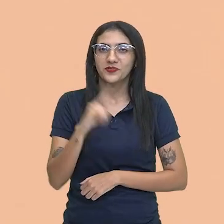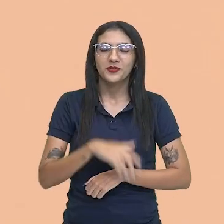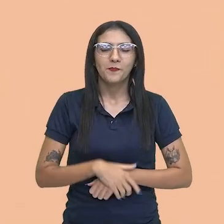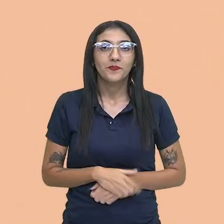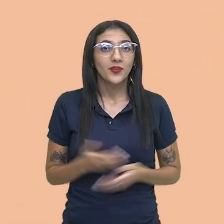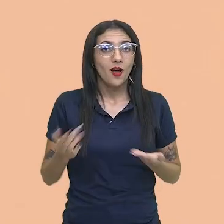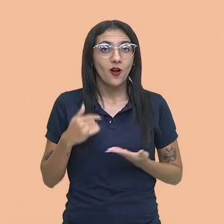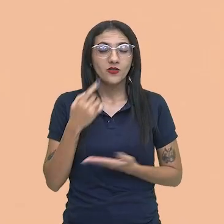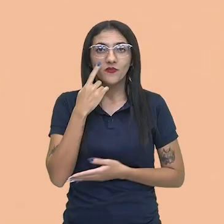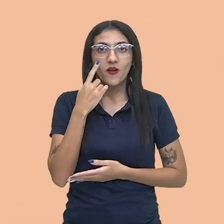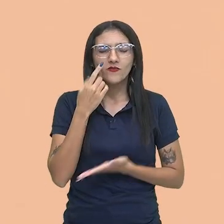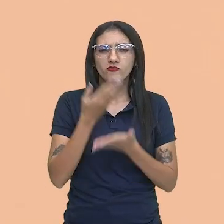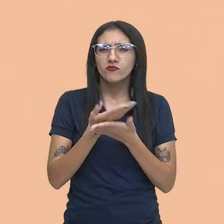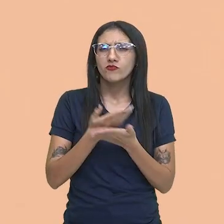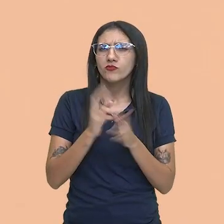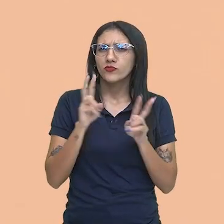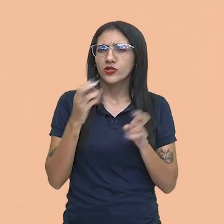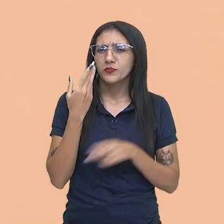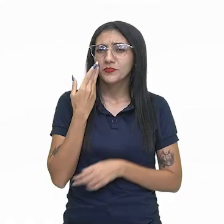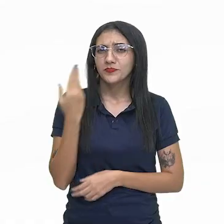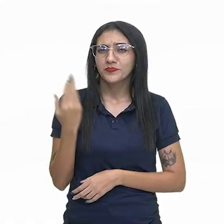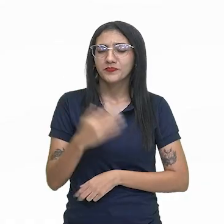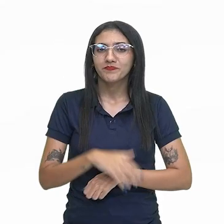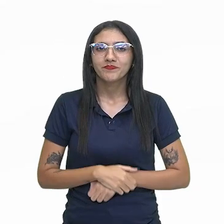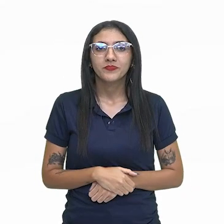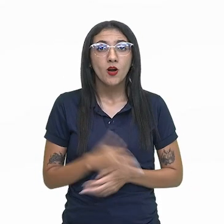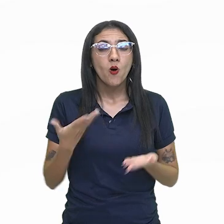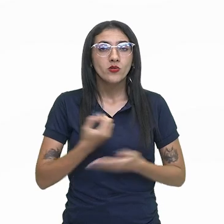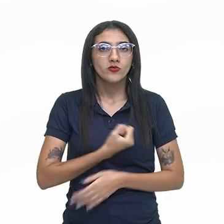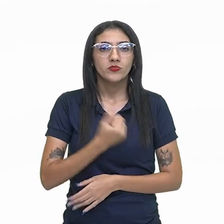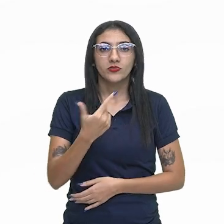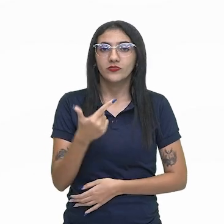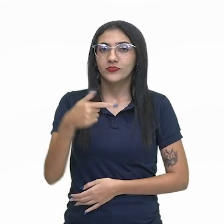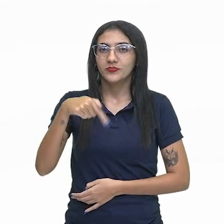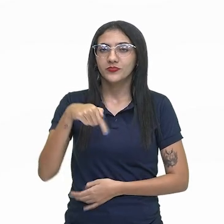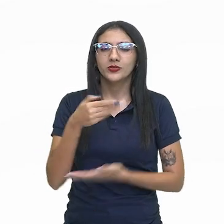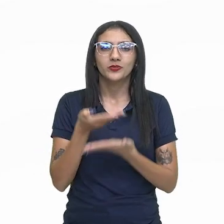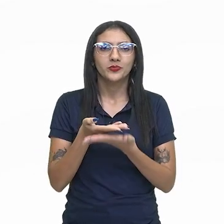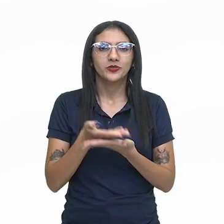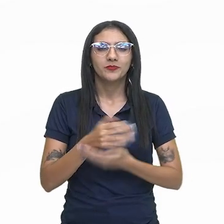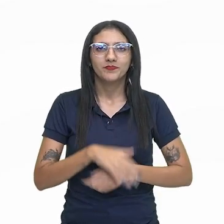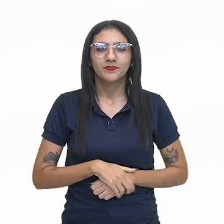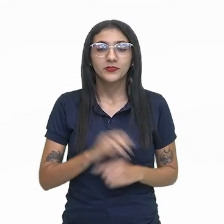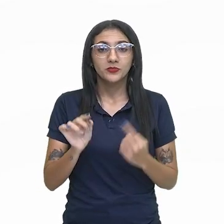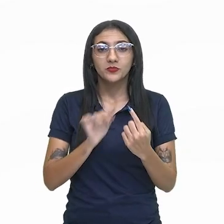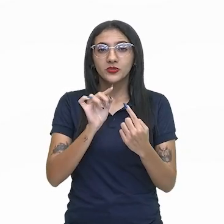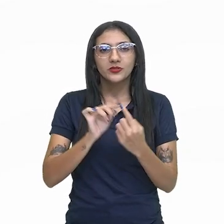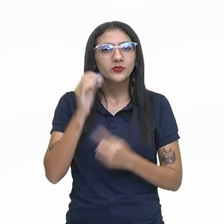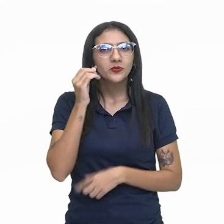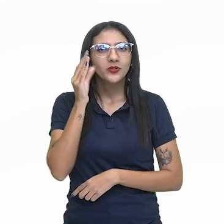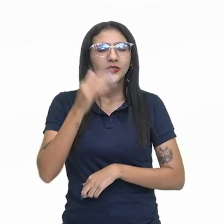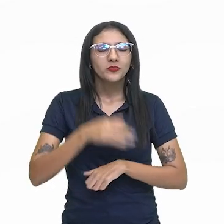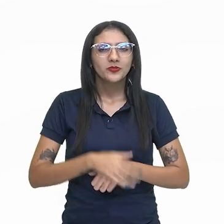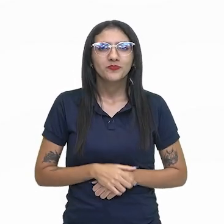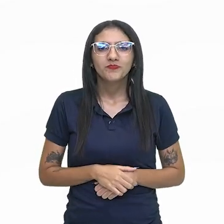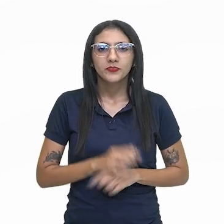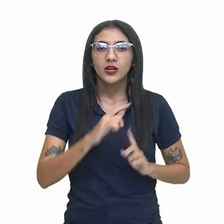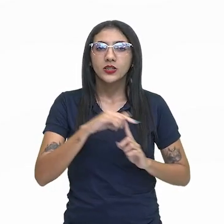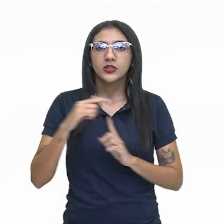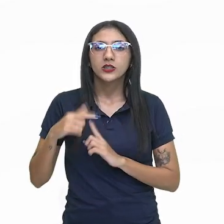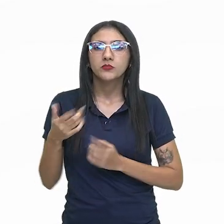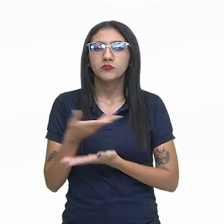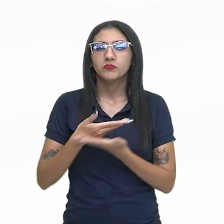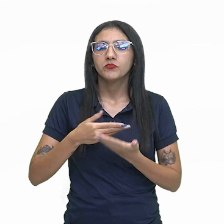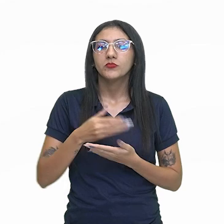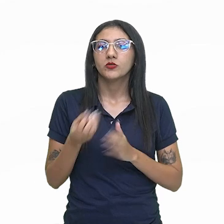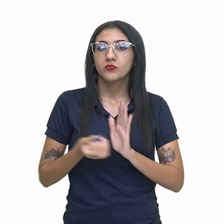Vamos verificar o número da nossa aula? Temos aí a aula de número 27, com o objeto de conhecimento,